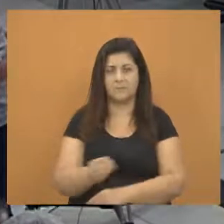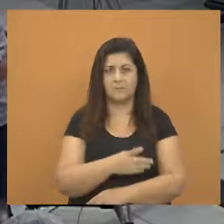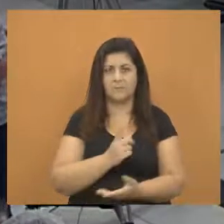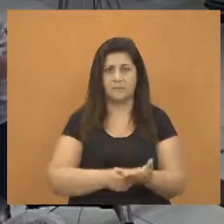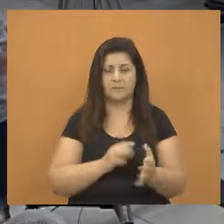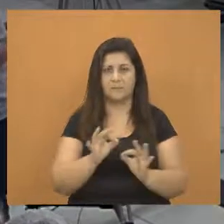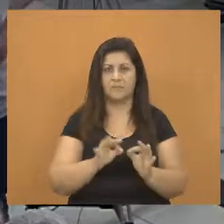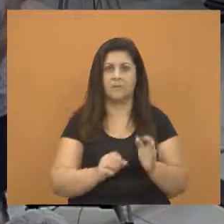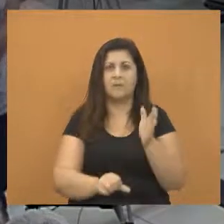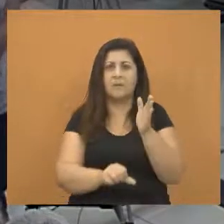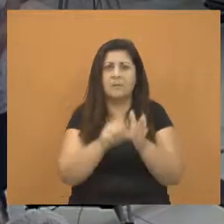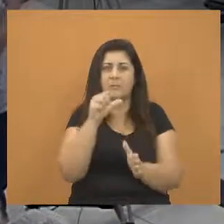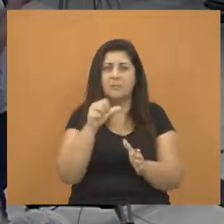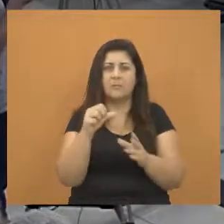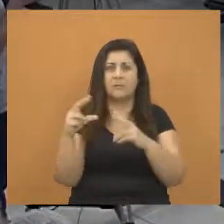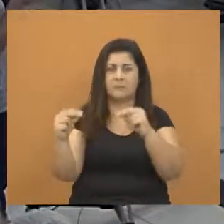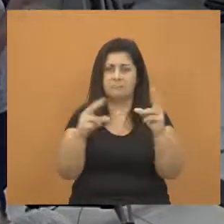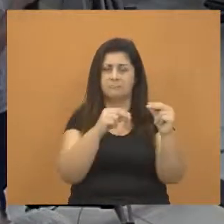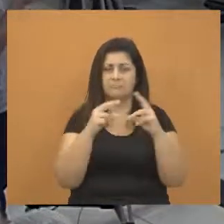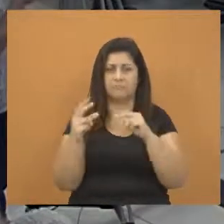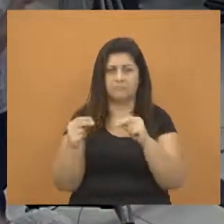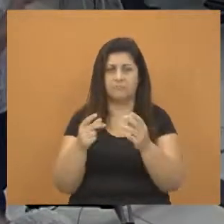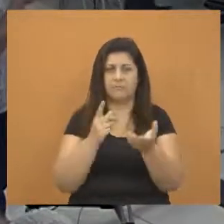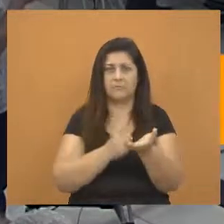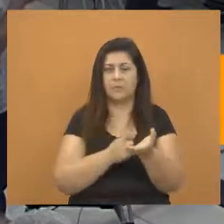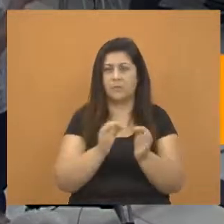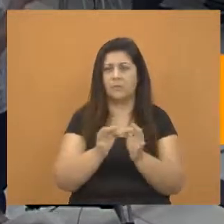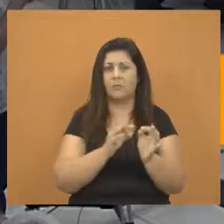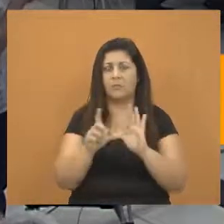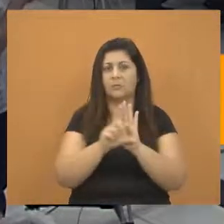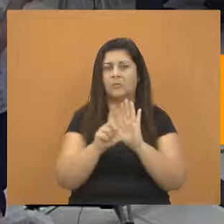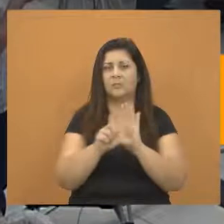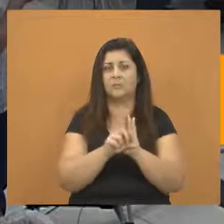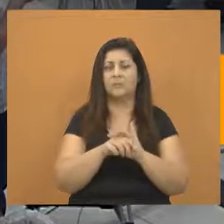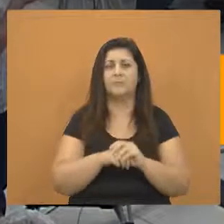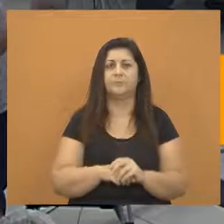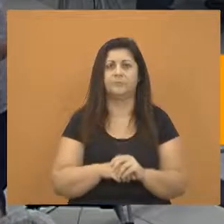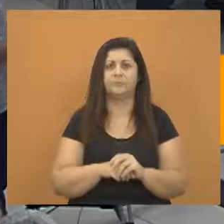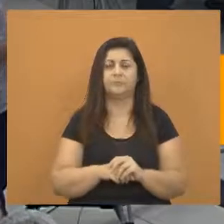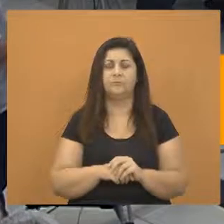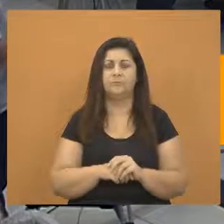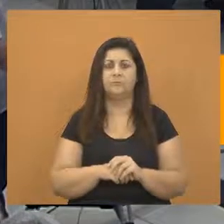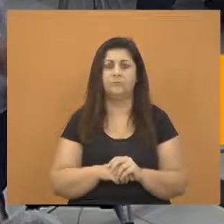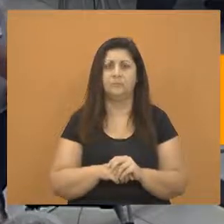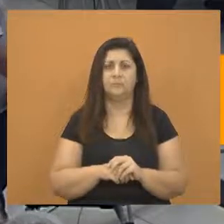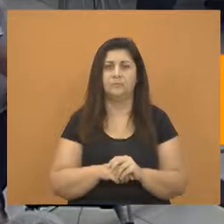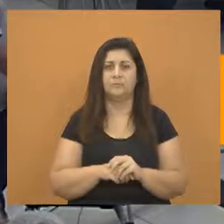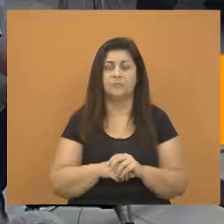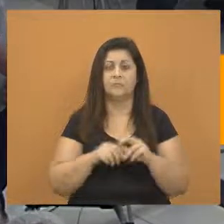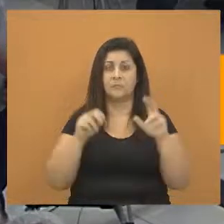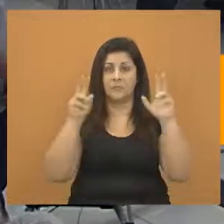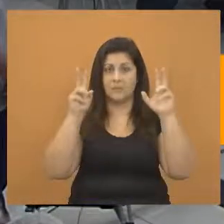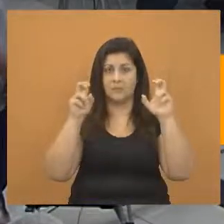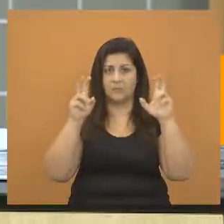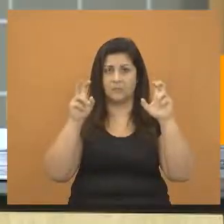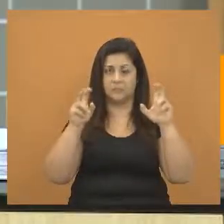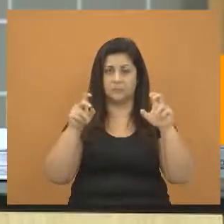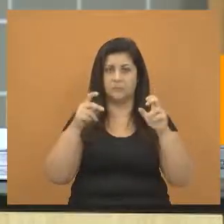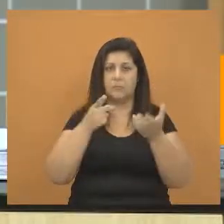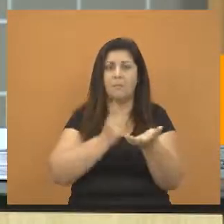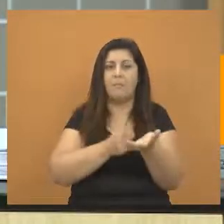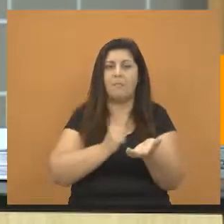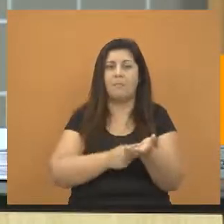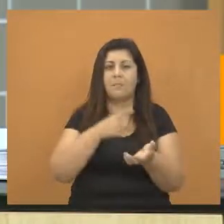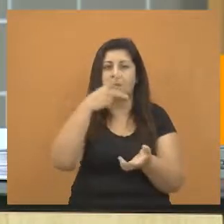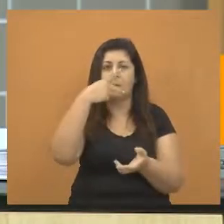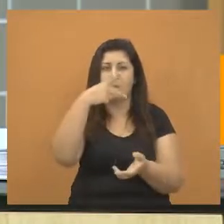Primeira discussão do projeto de lei do Executivo número 36 de 2017 dispõe sobre o plano plurianual do